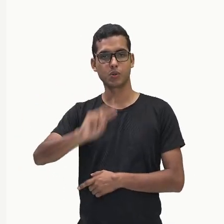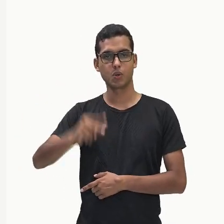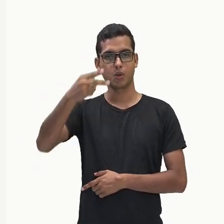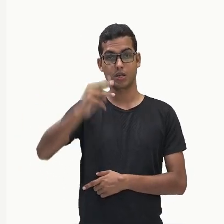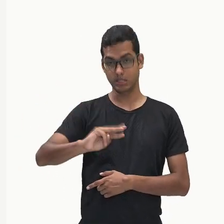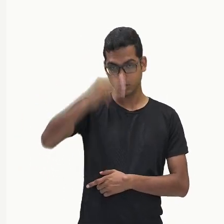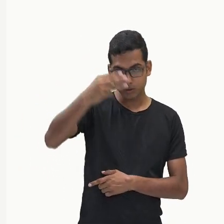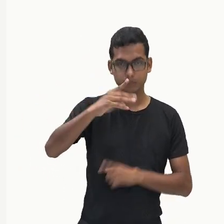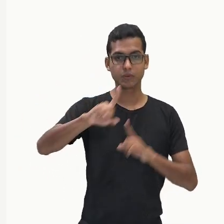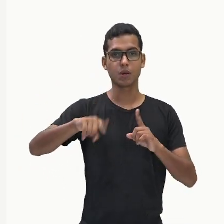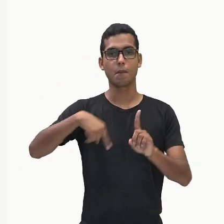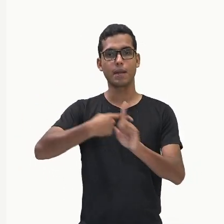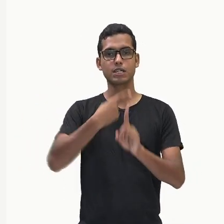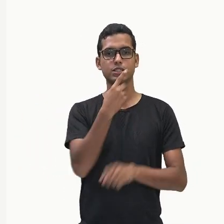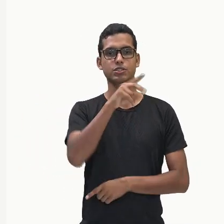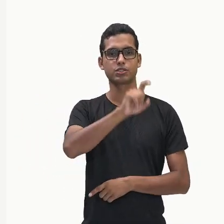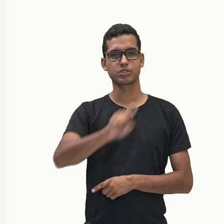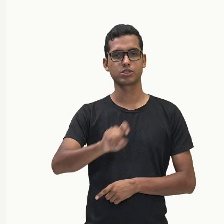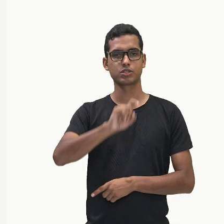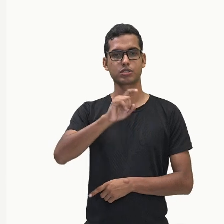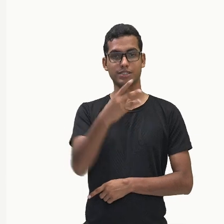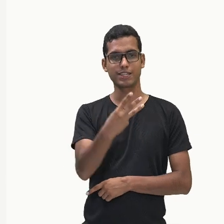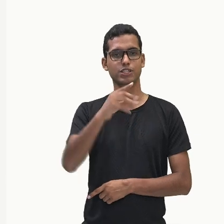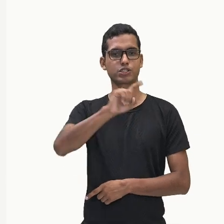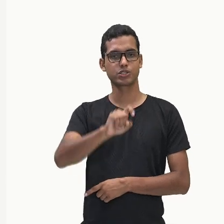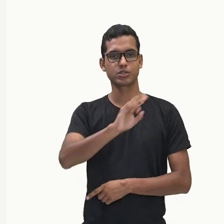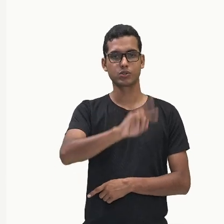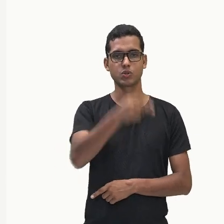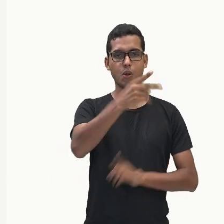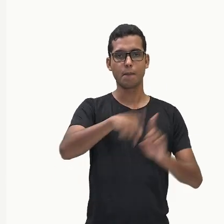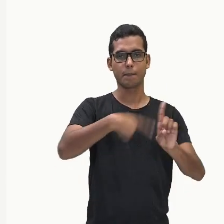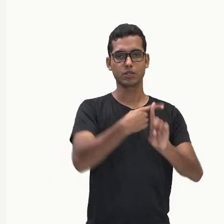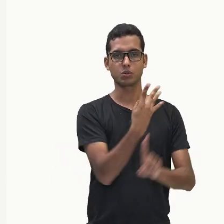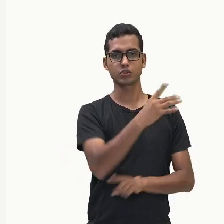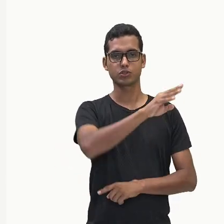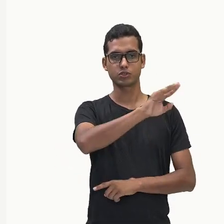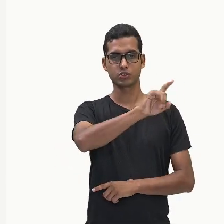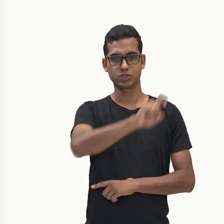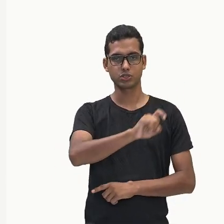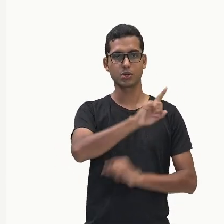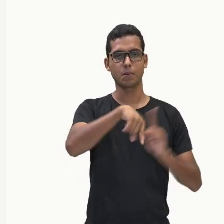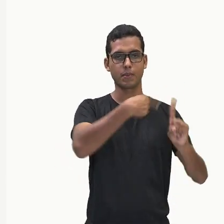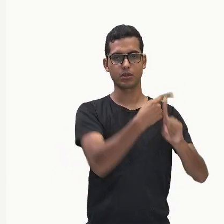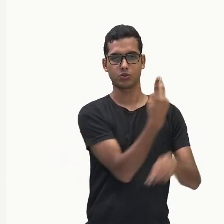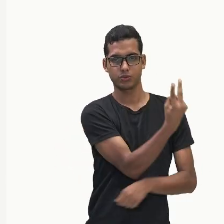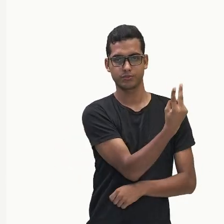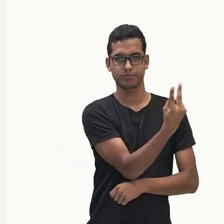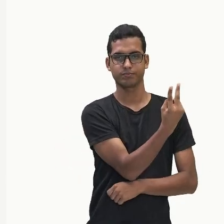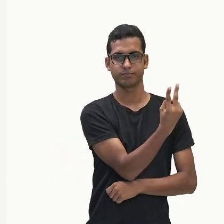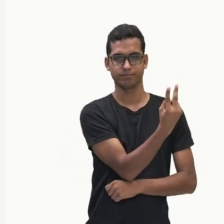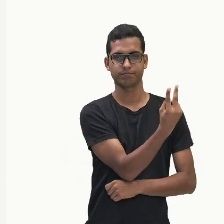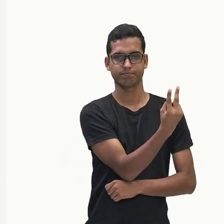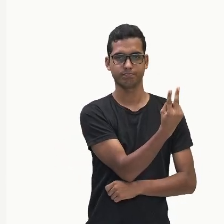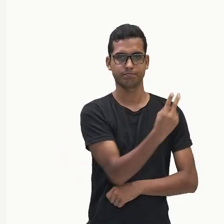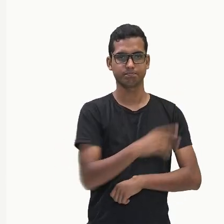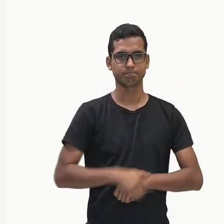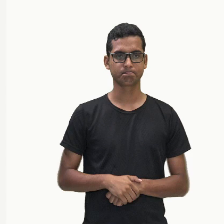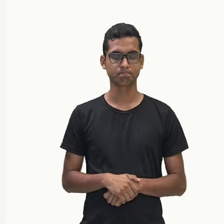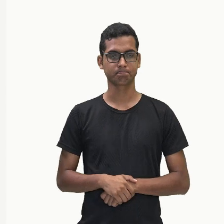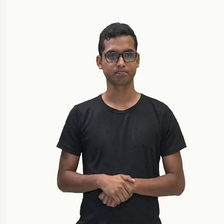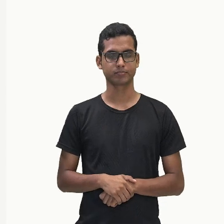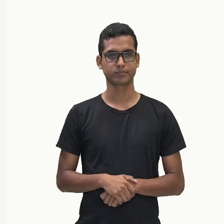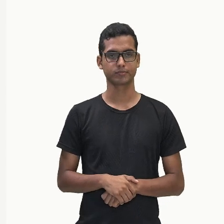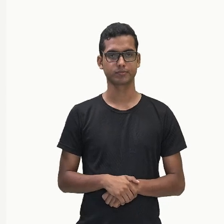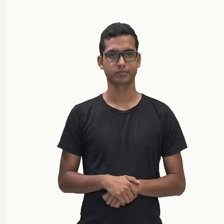quadrado, mais 4x mais 2, tá bom? Nós vamos encontrar as raízes, só que a gente